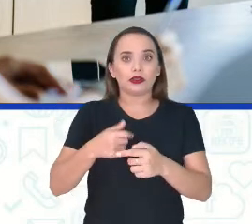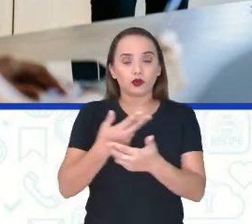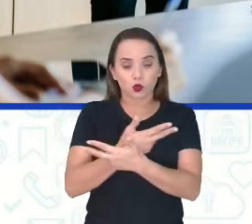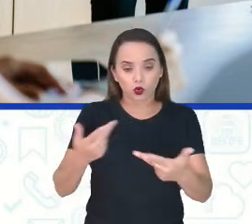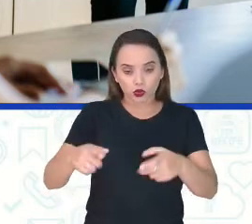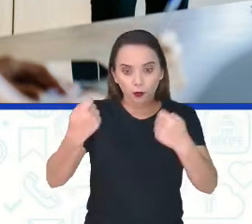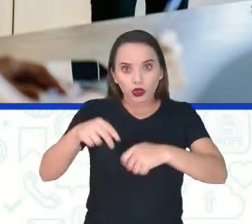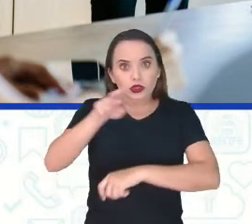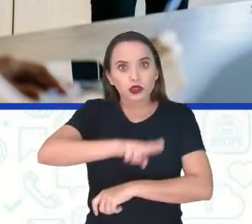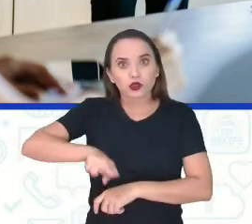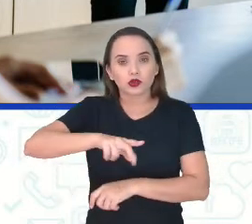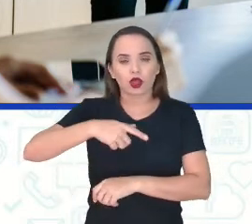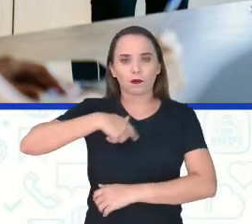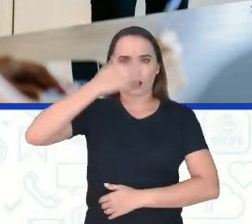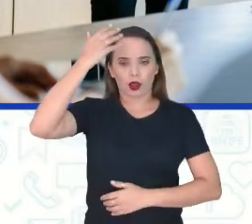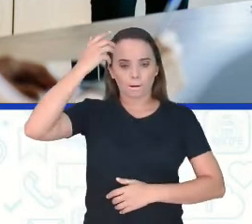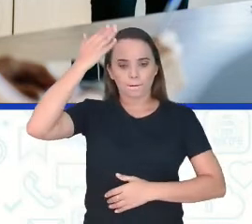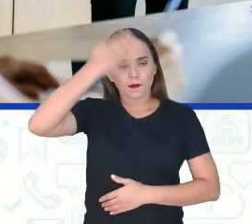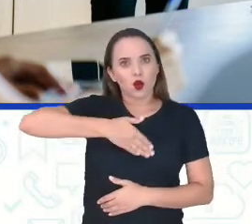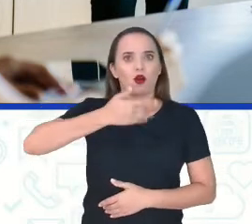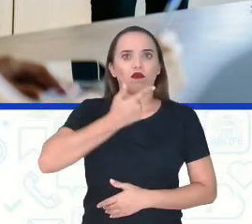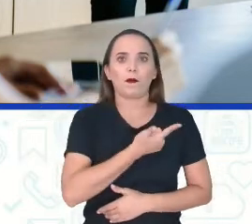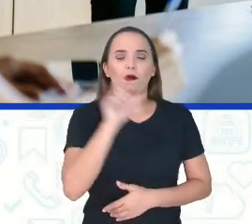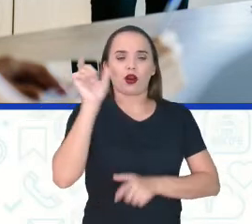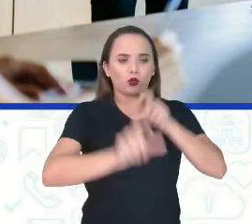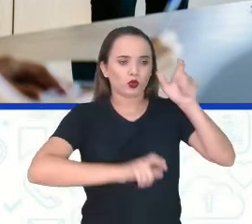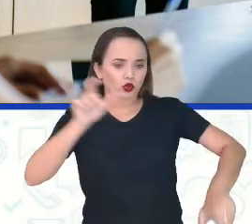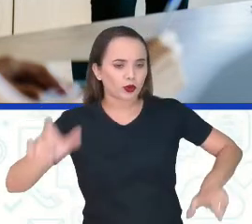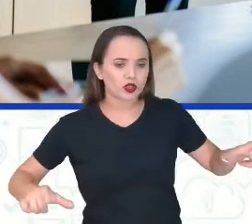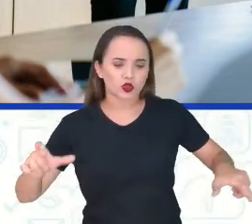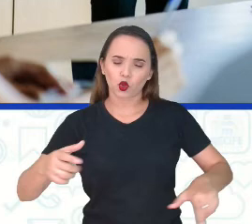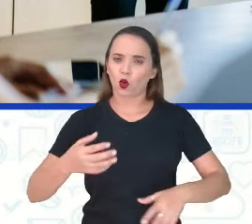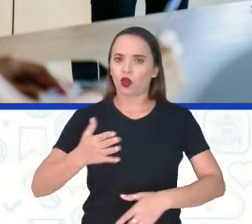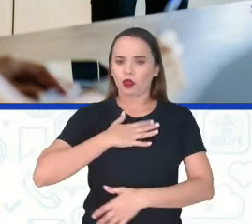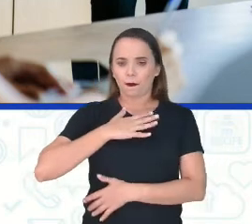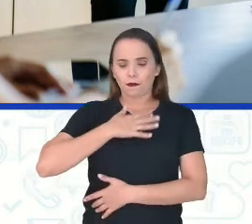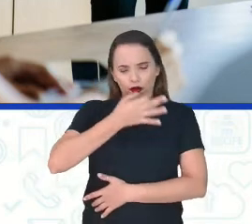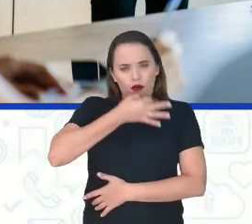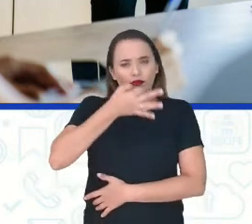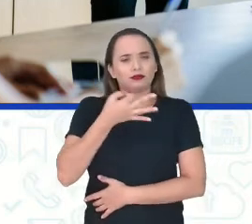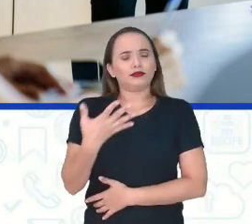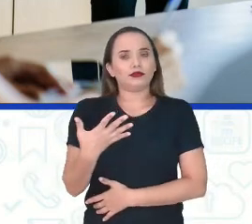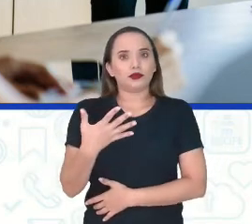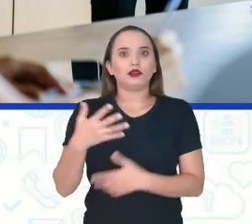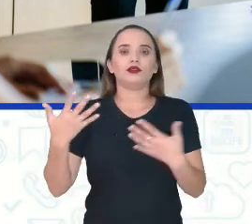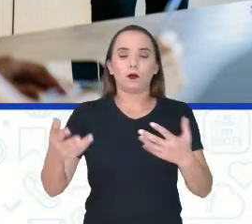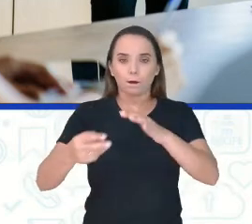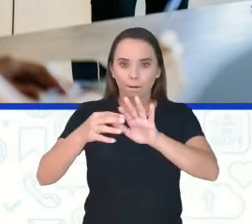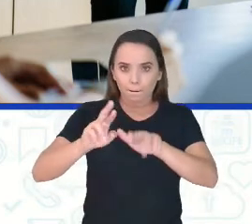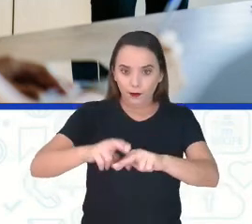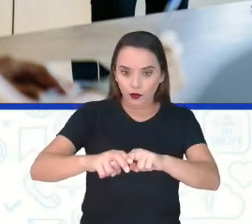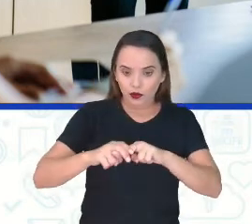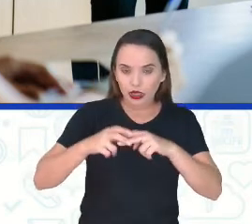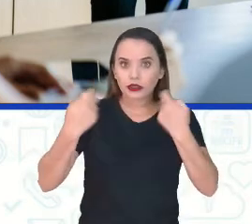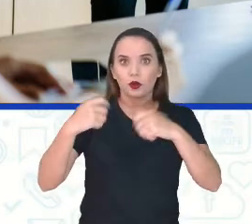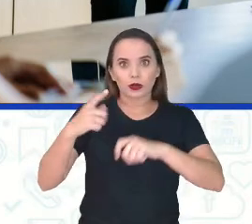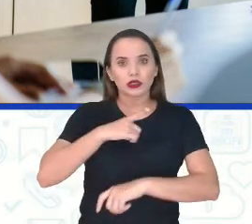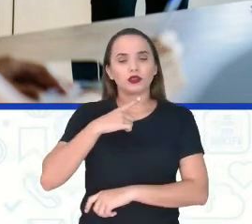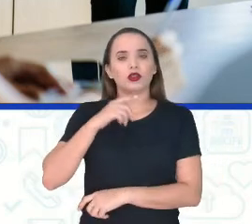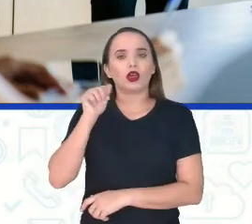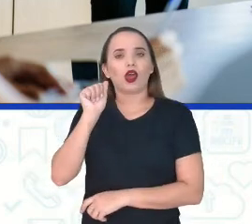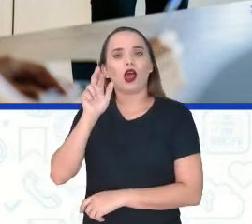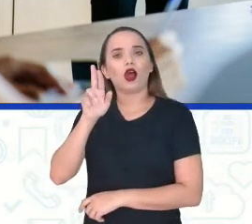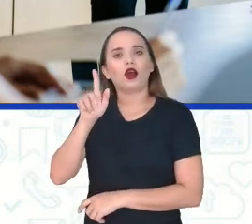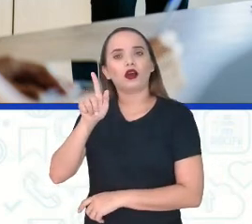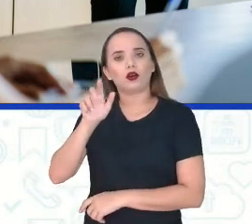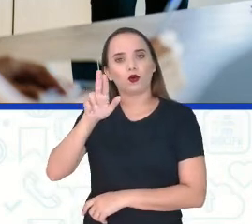de vista para alguém, então seja para o meu leitor, seja para a minha banca. Para isso, eu preciso o quê? De argumentos,